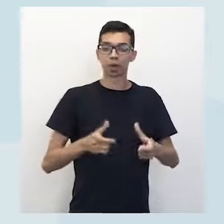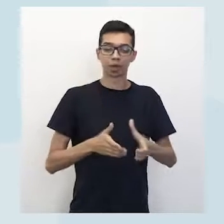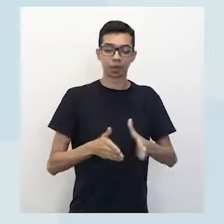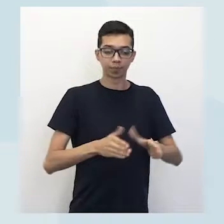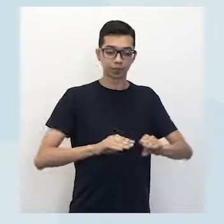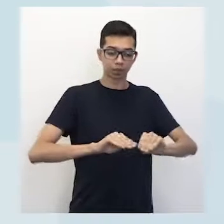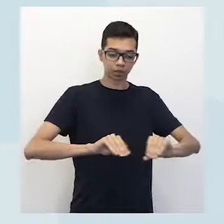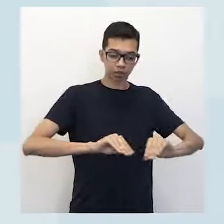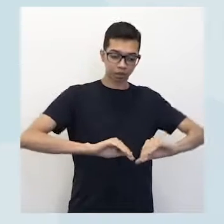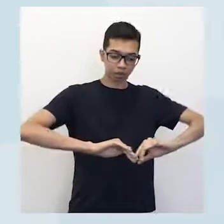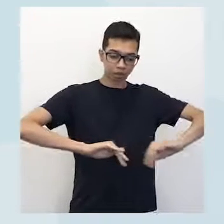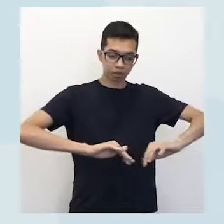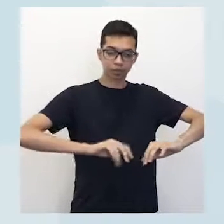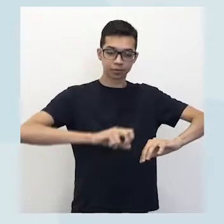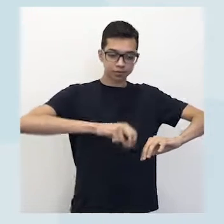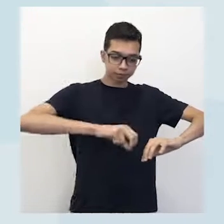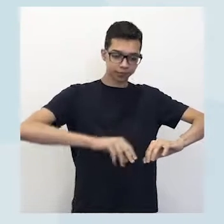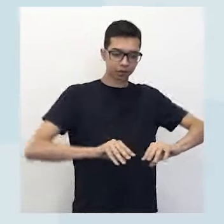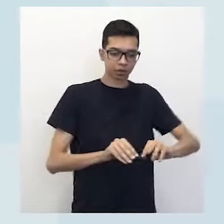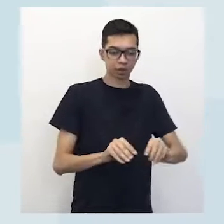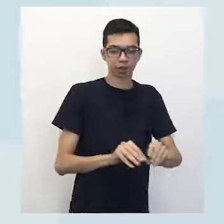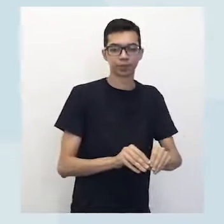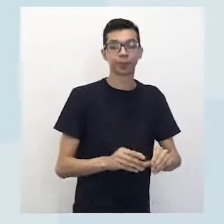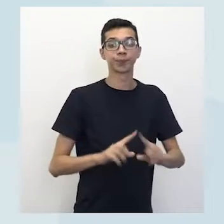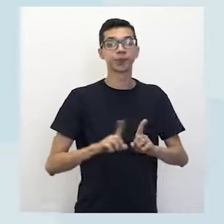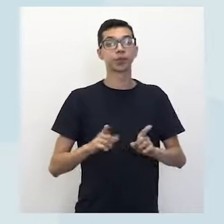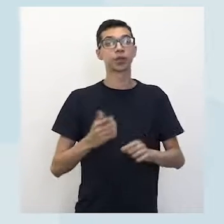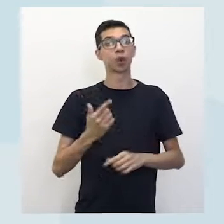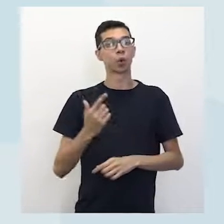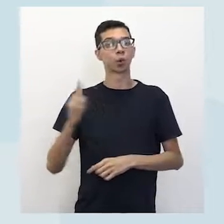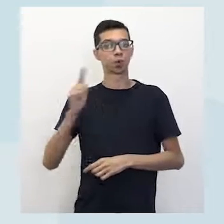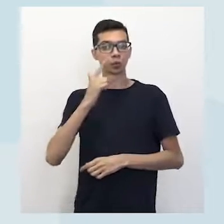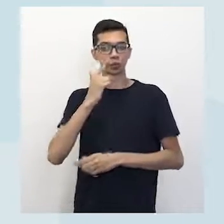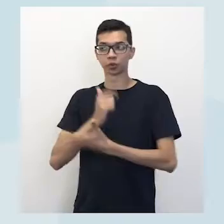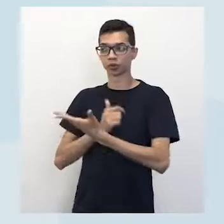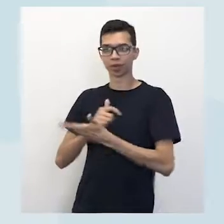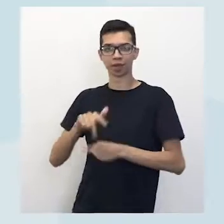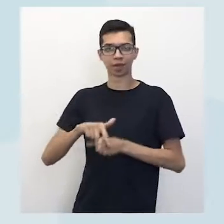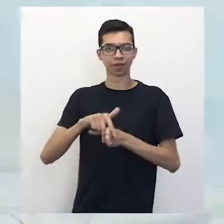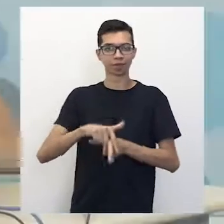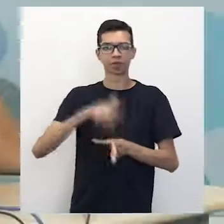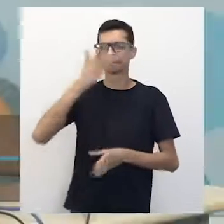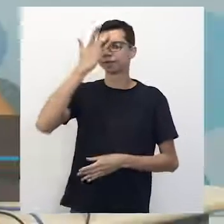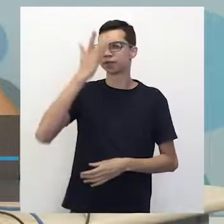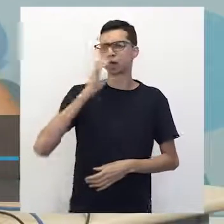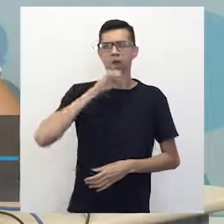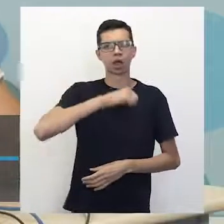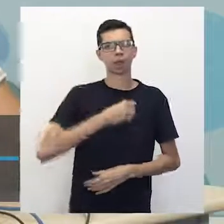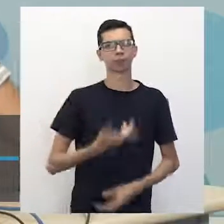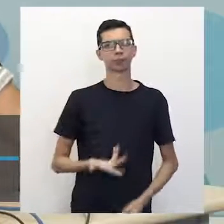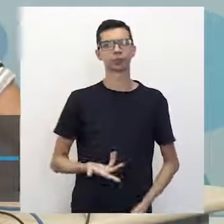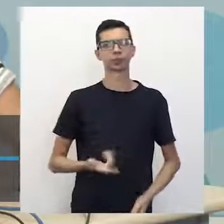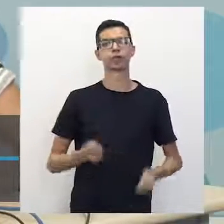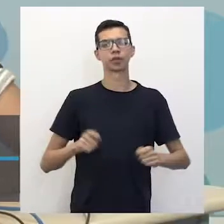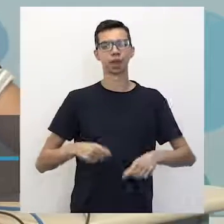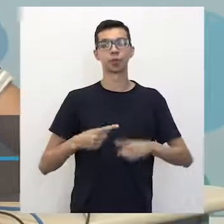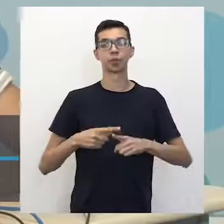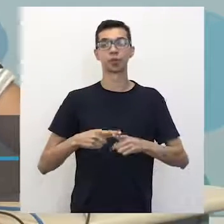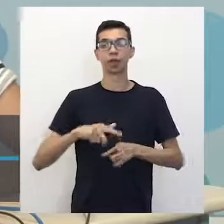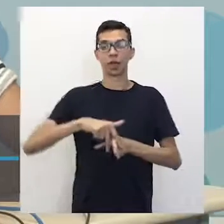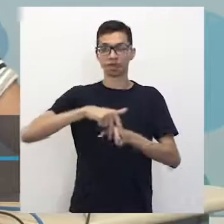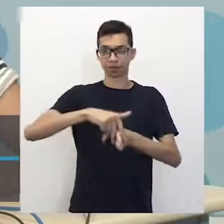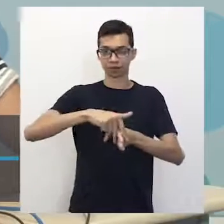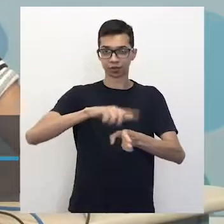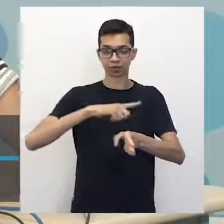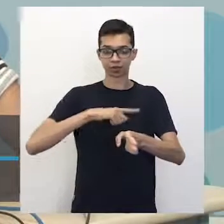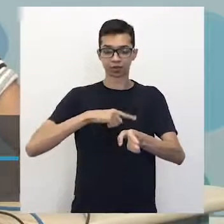com uma pessoa montada a cavalo, você faz isso de uma forma muito mais rápida, porque o arado substitui